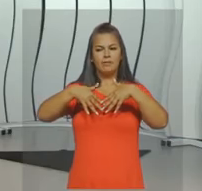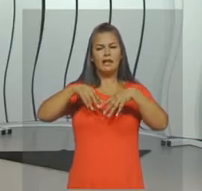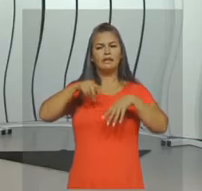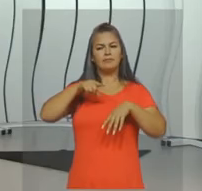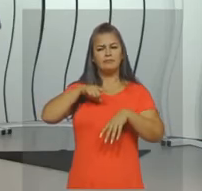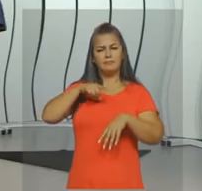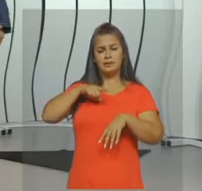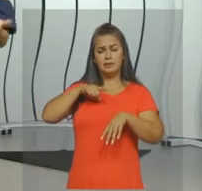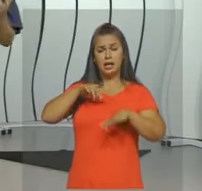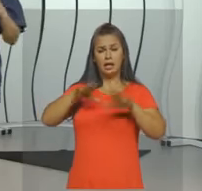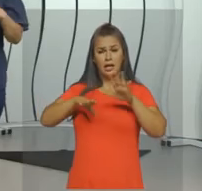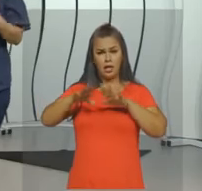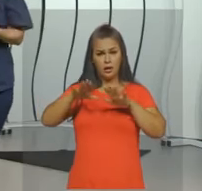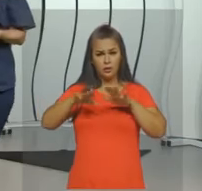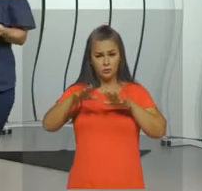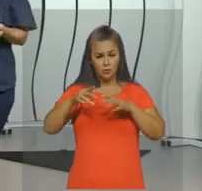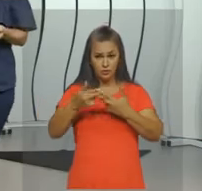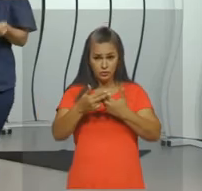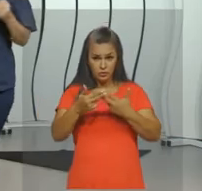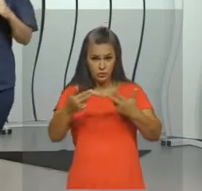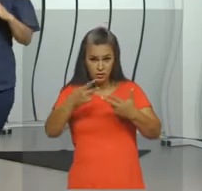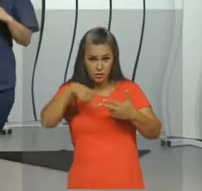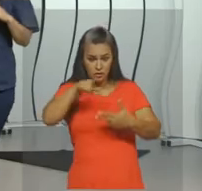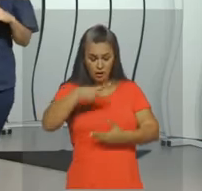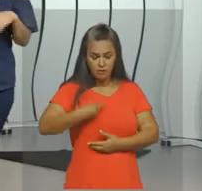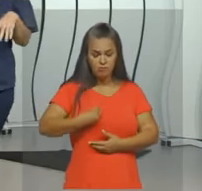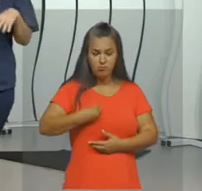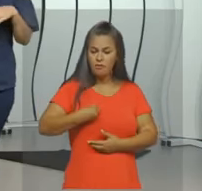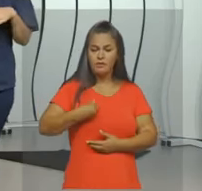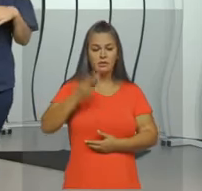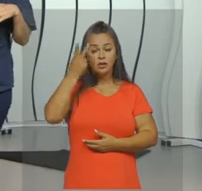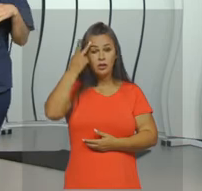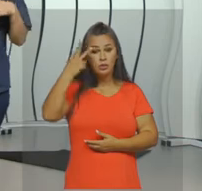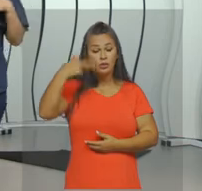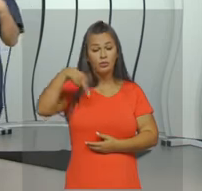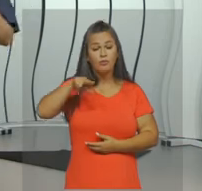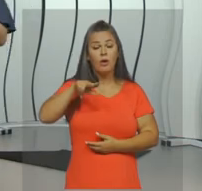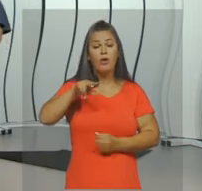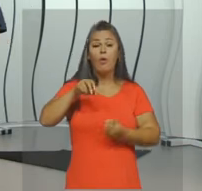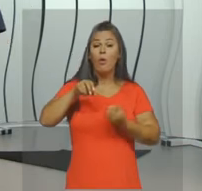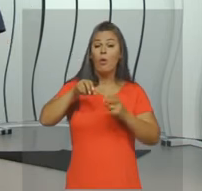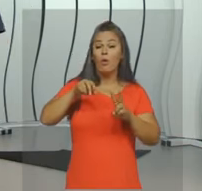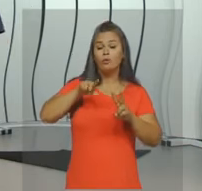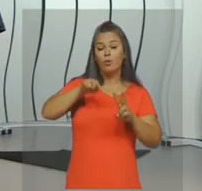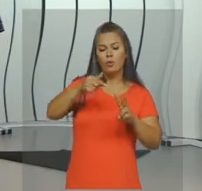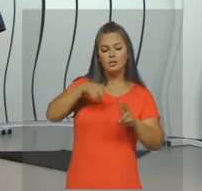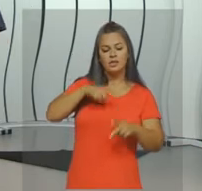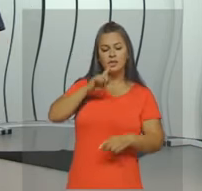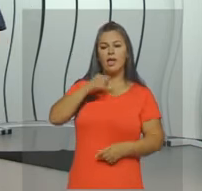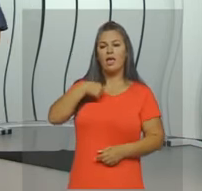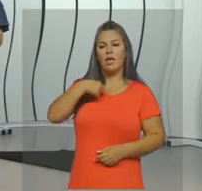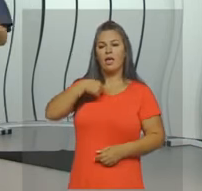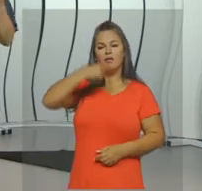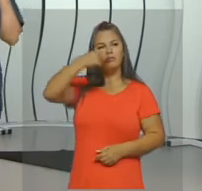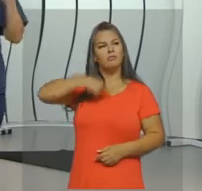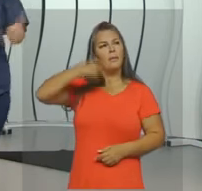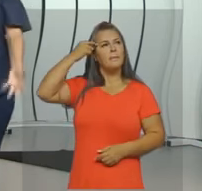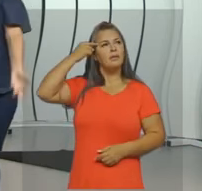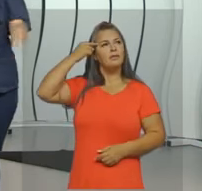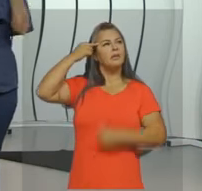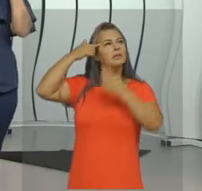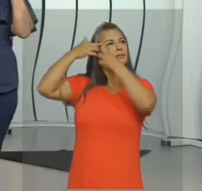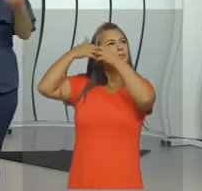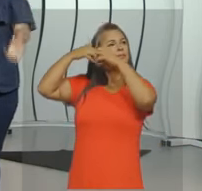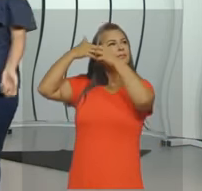atividades que são voluntárias e involuntárias, e eu tenho aí o sistema nervoso periférico somático, que vai controlar os meus músculos,